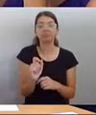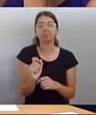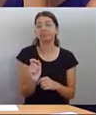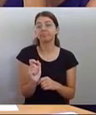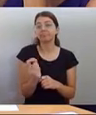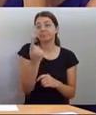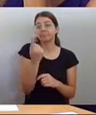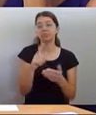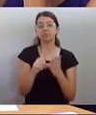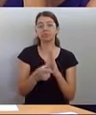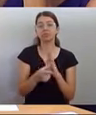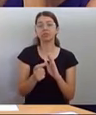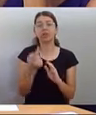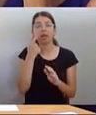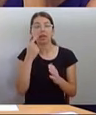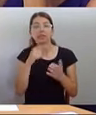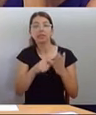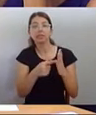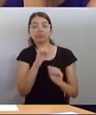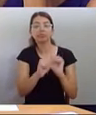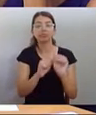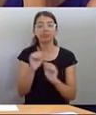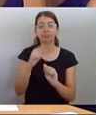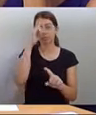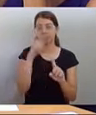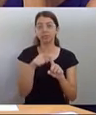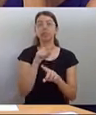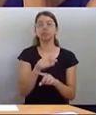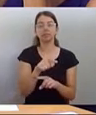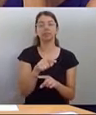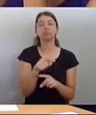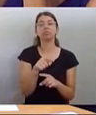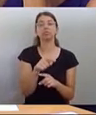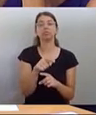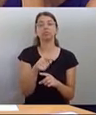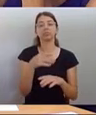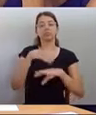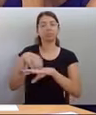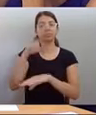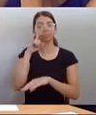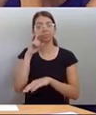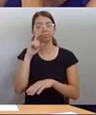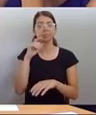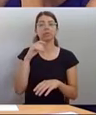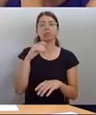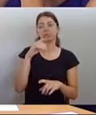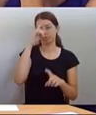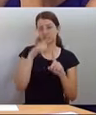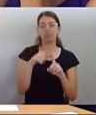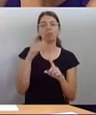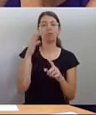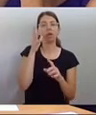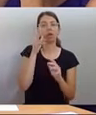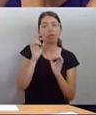projeto piloto para ver se isto tem efetivamente utilidade nas partes